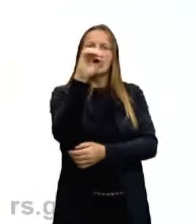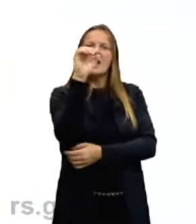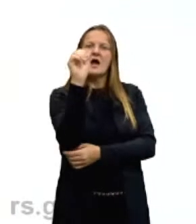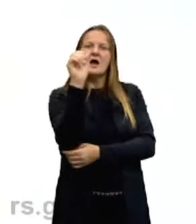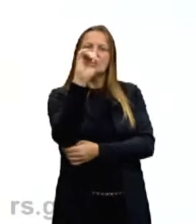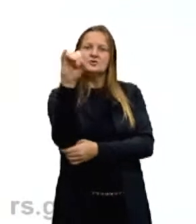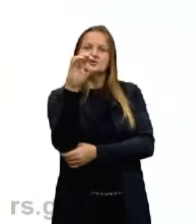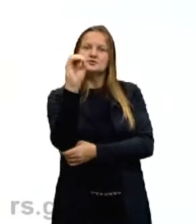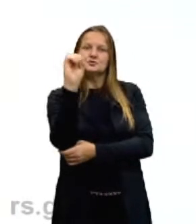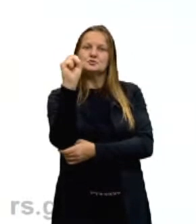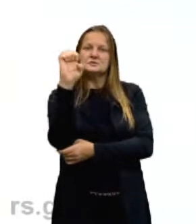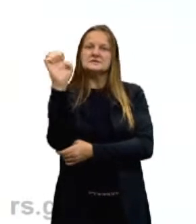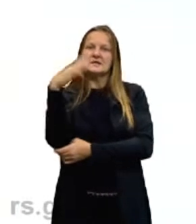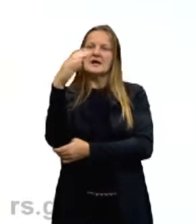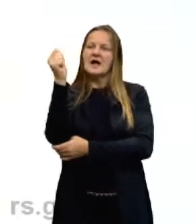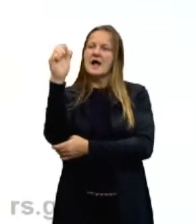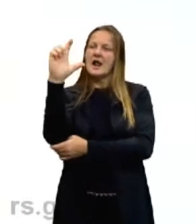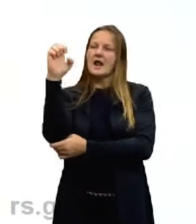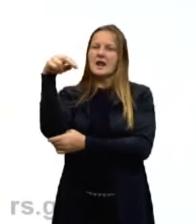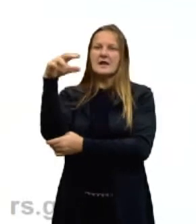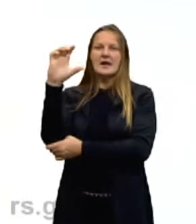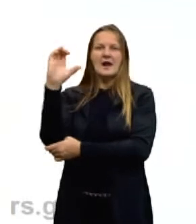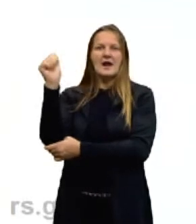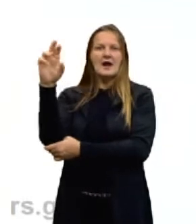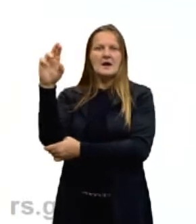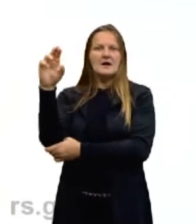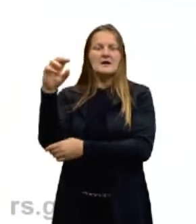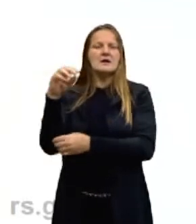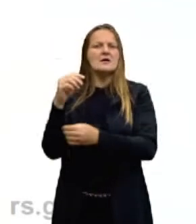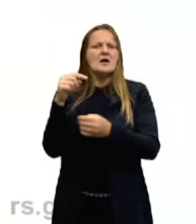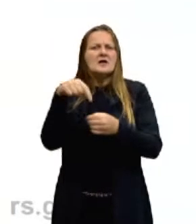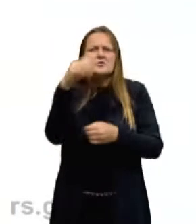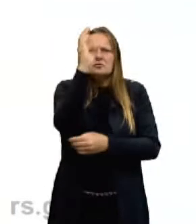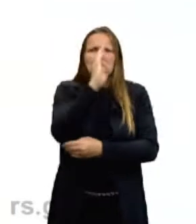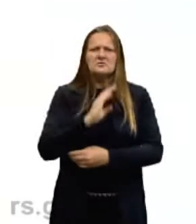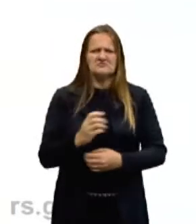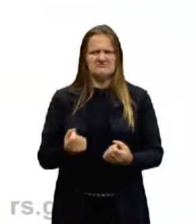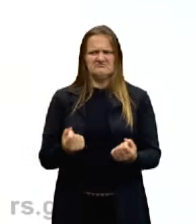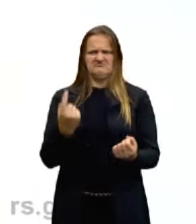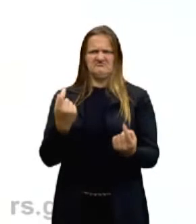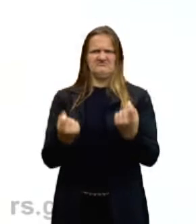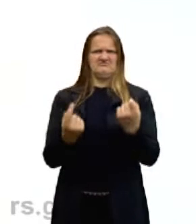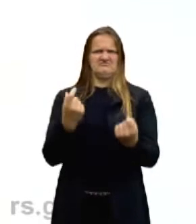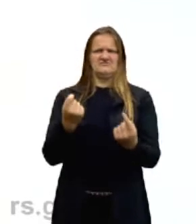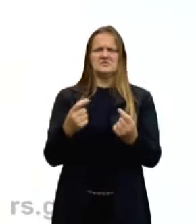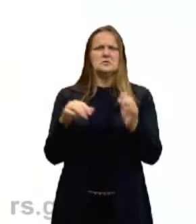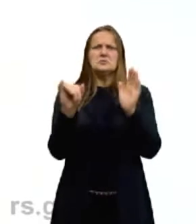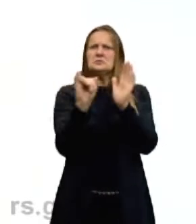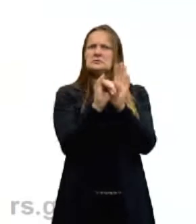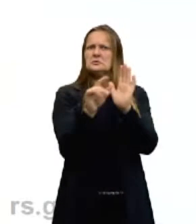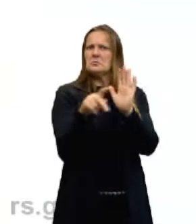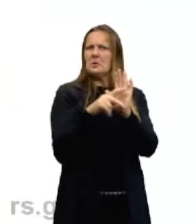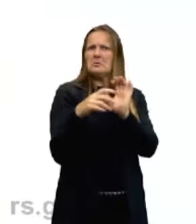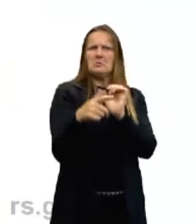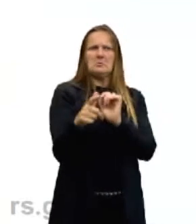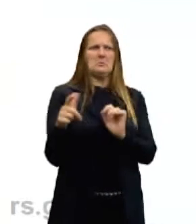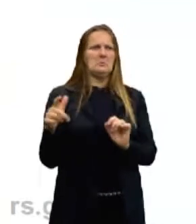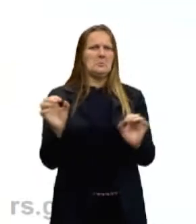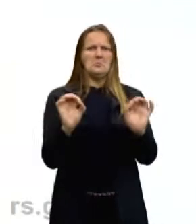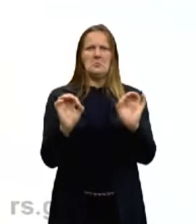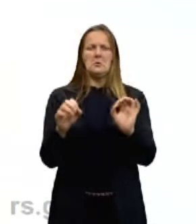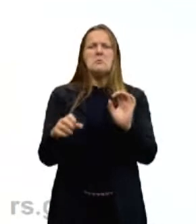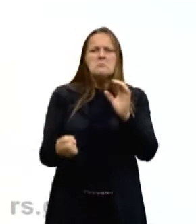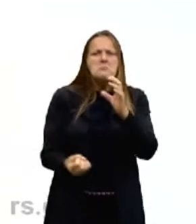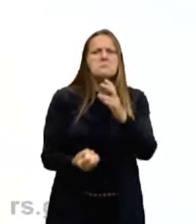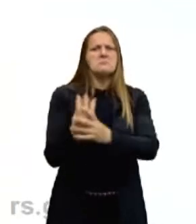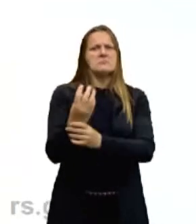e diz olha cara tá legal a parada aqui só que essa galera aqui no Brasil eles não tem uma identidade a gente fazer